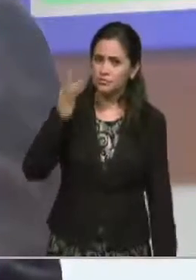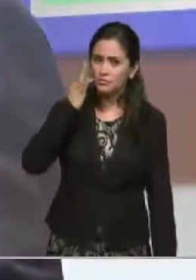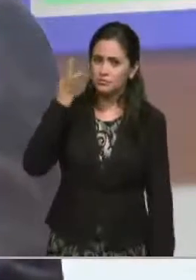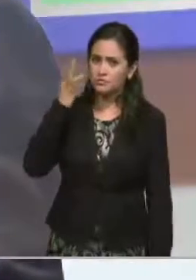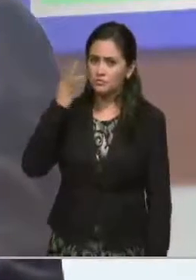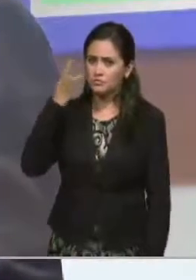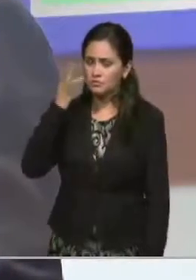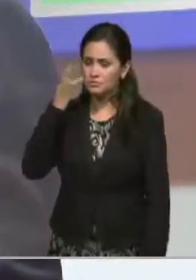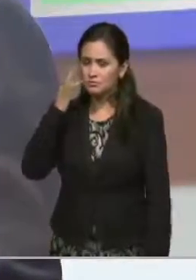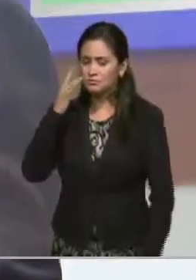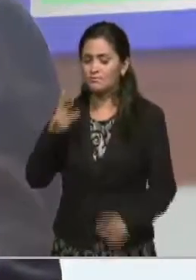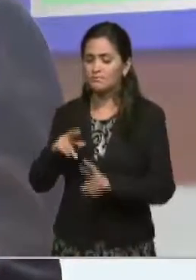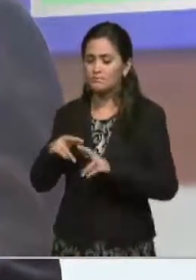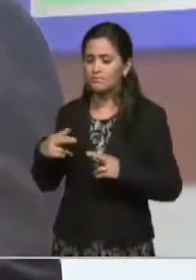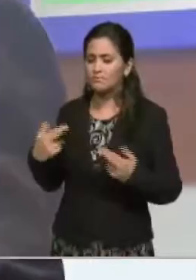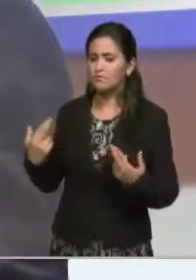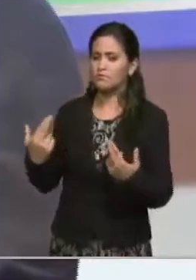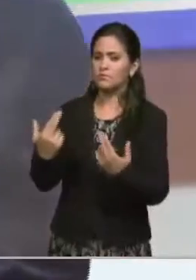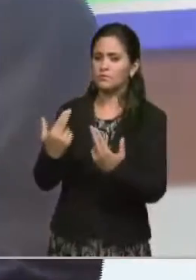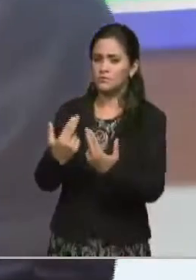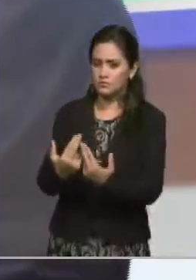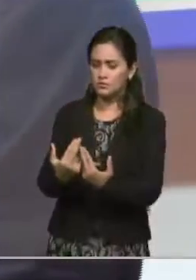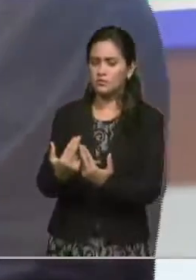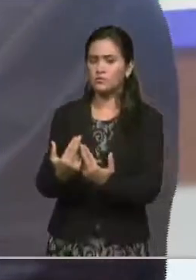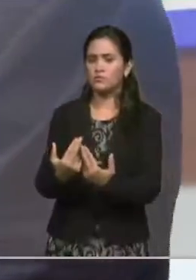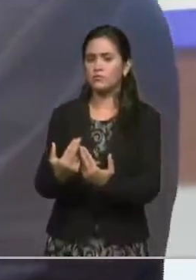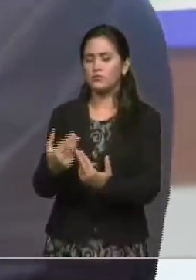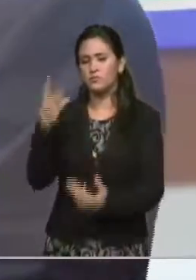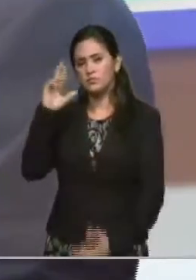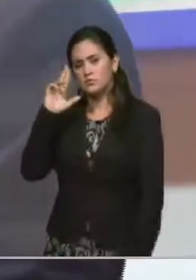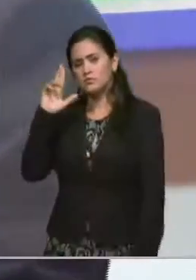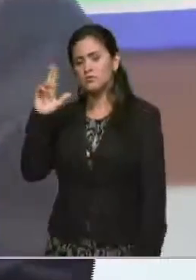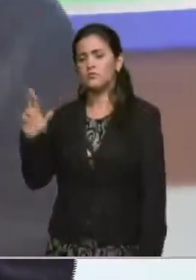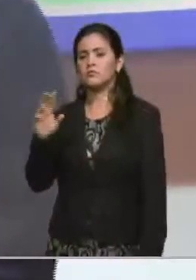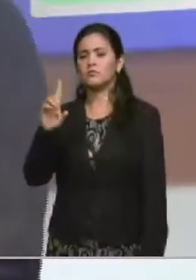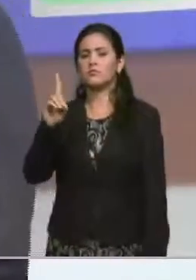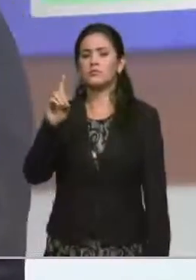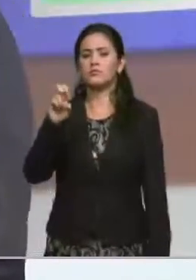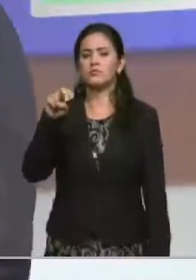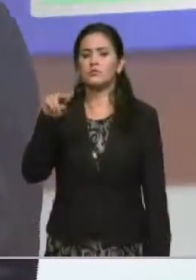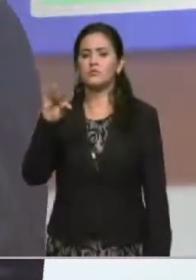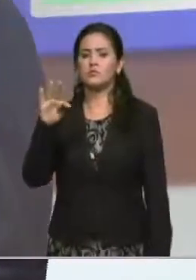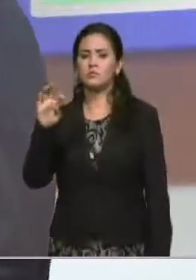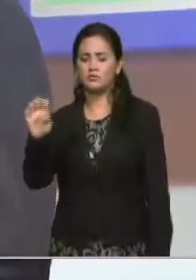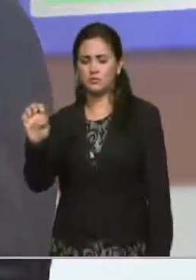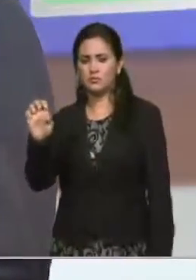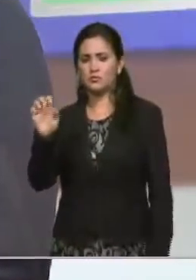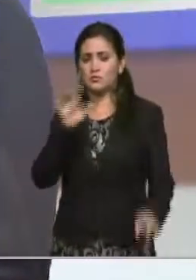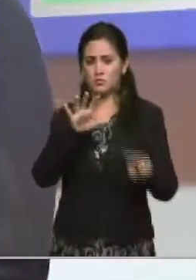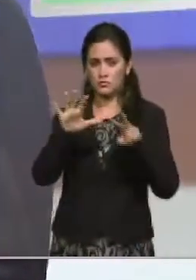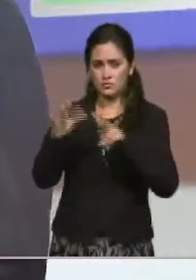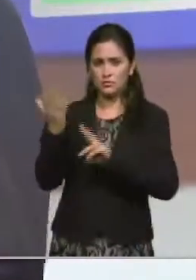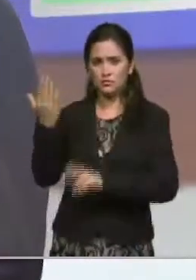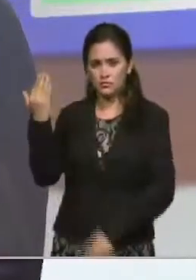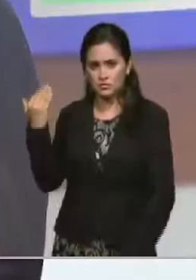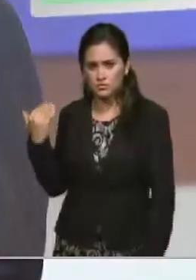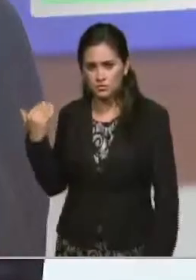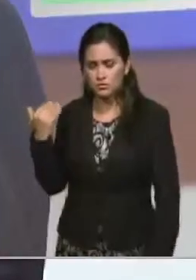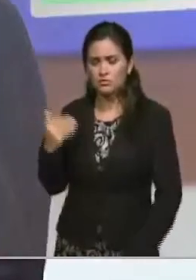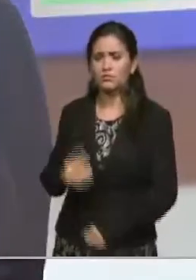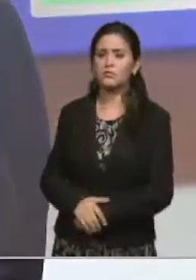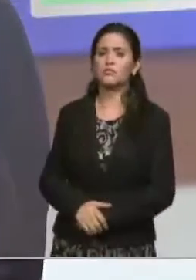em reunião na semana passada com dirigentes do DENIT do governo federal, as obras de